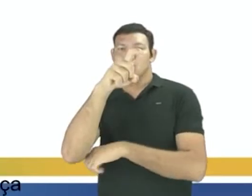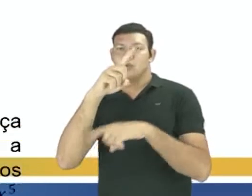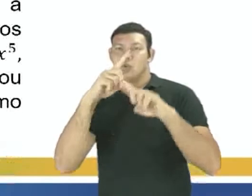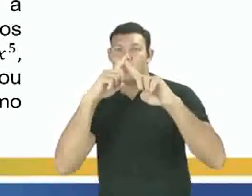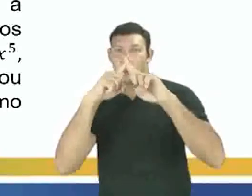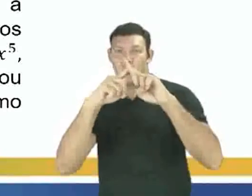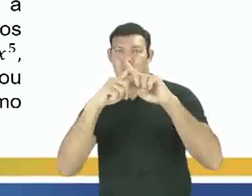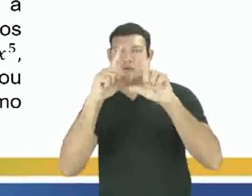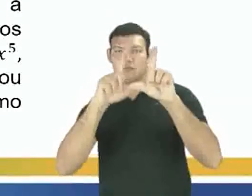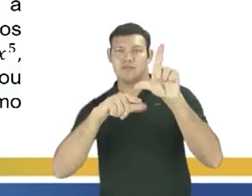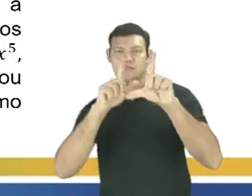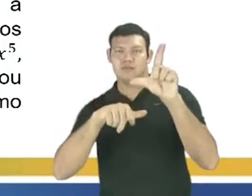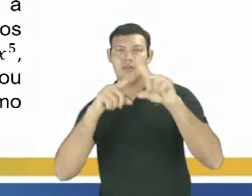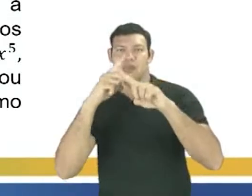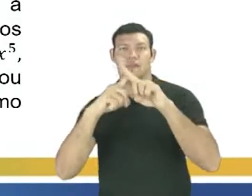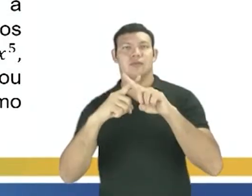polinômio.